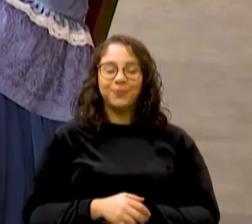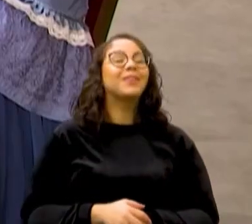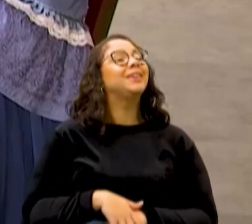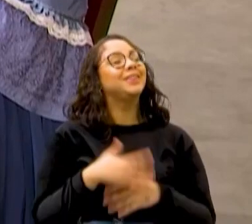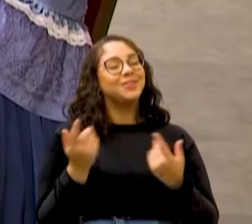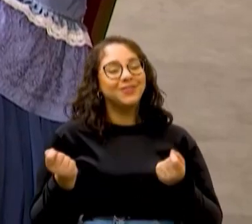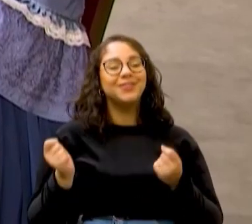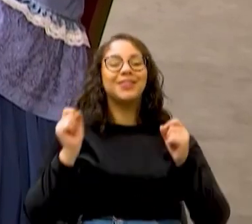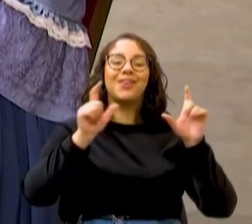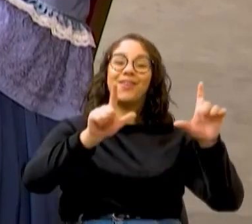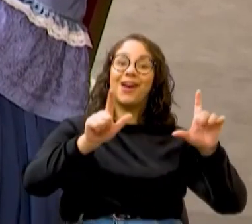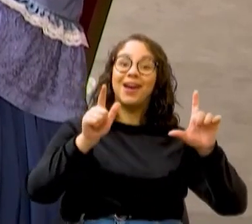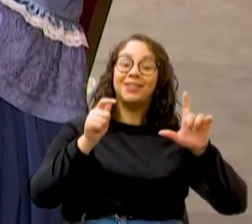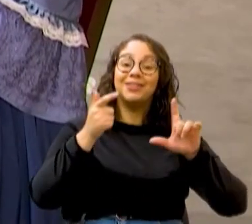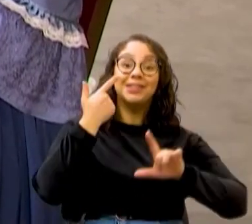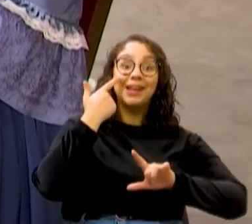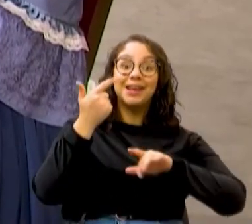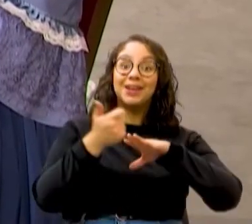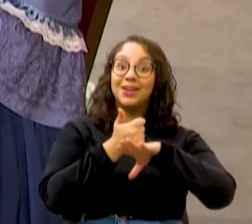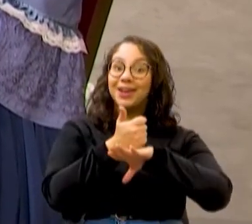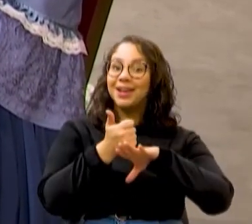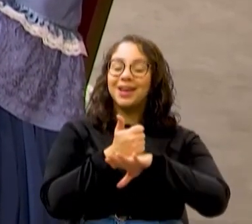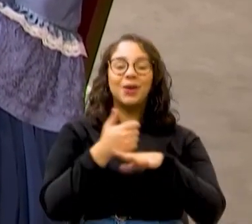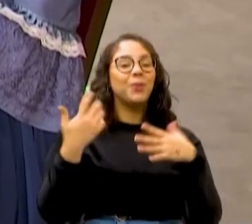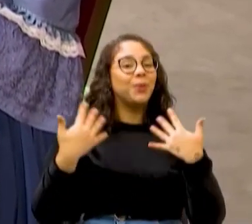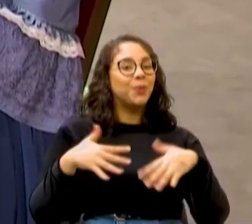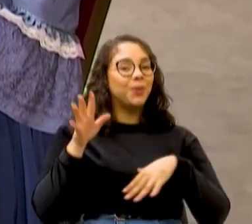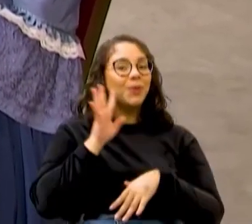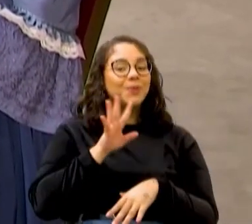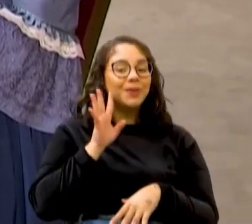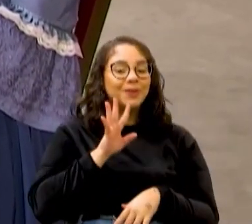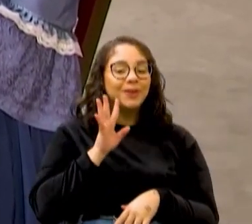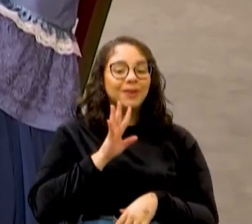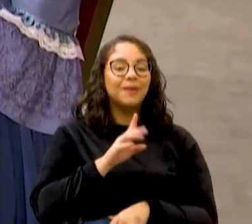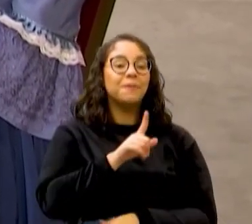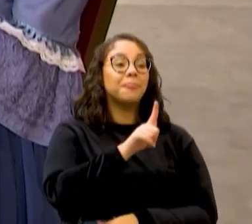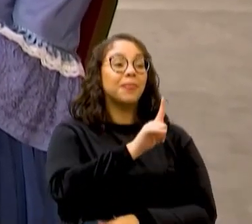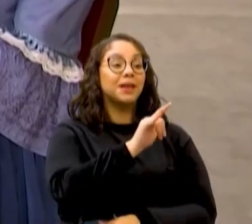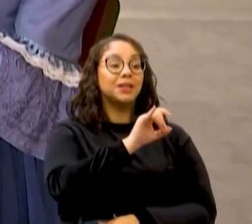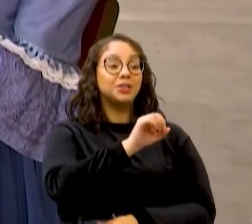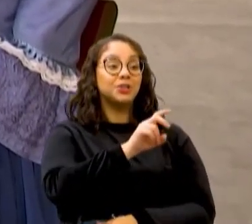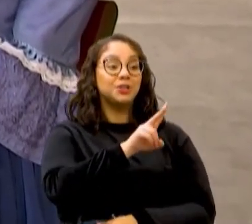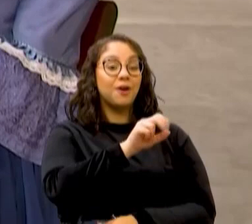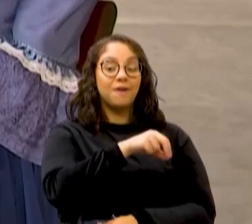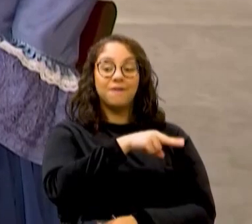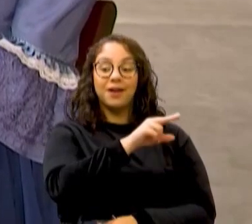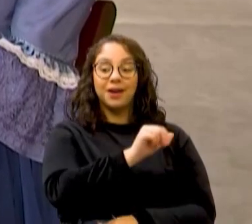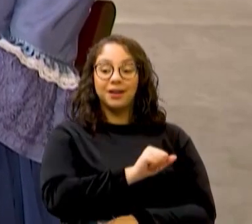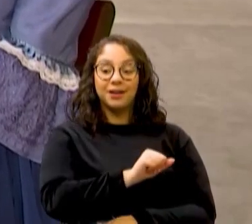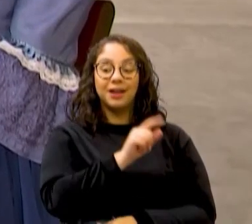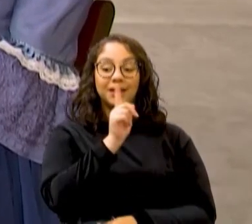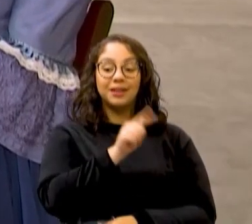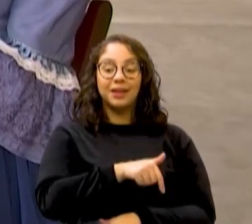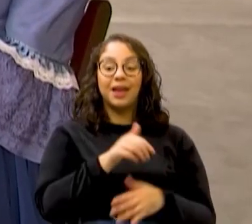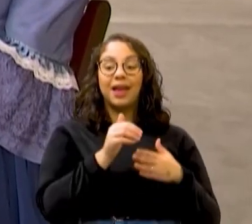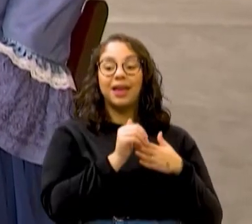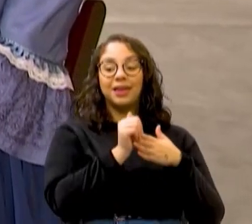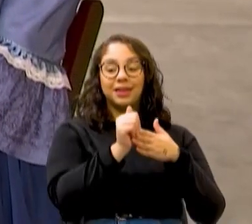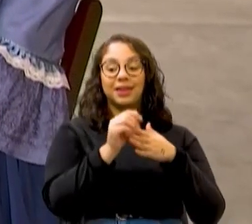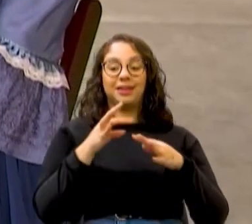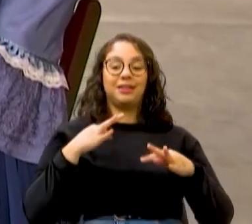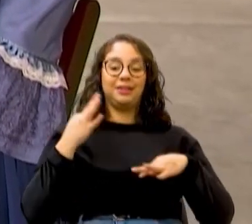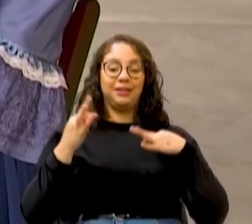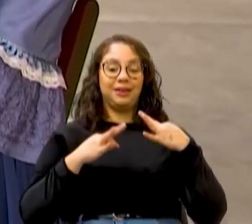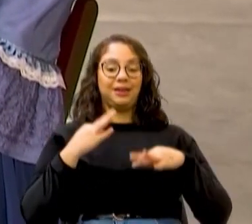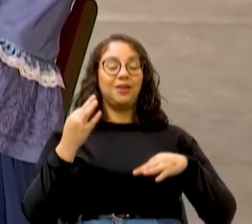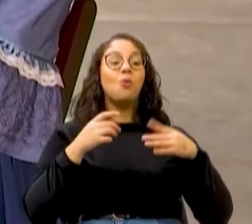é o nosso quadro se liga na profissão de hoje está demais nós estamos com a Giovana ela é